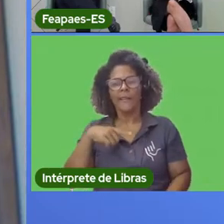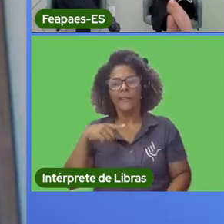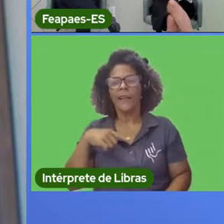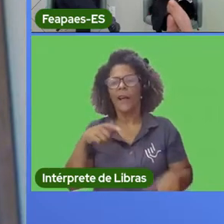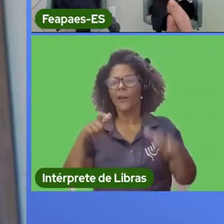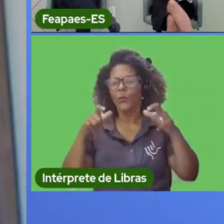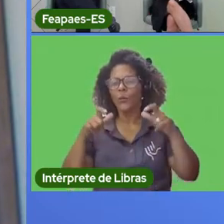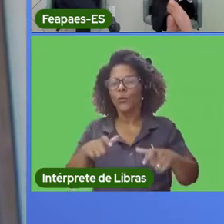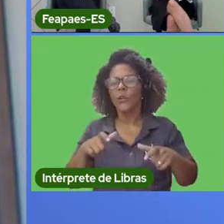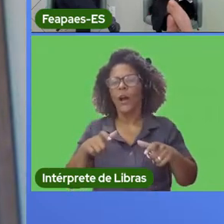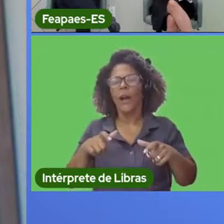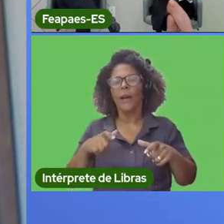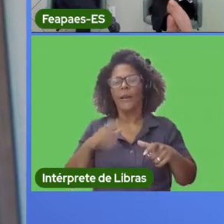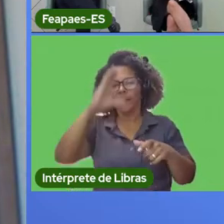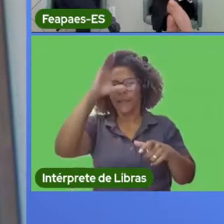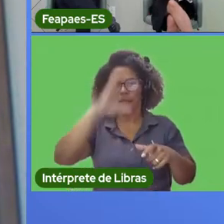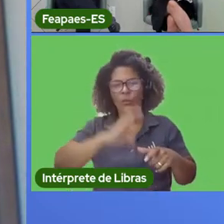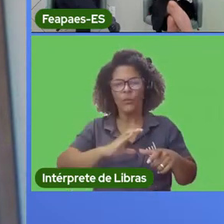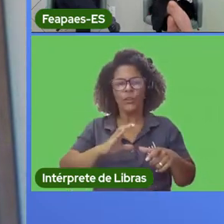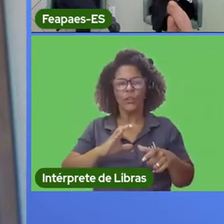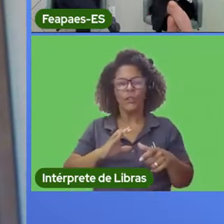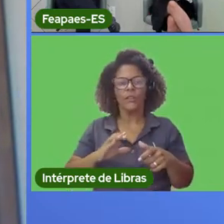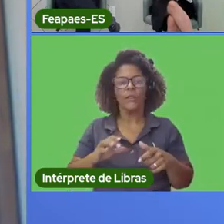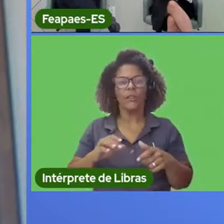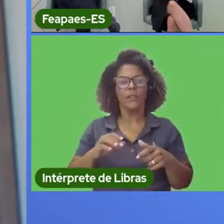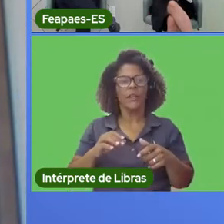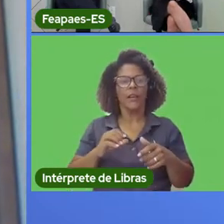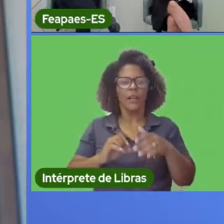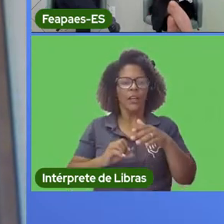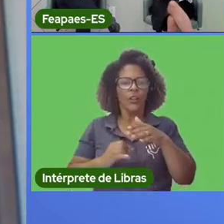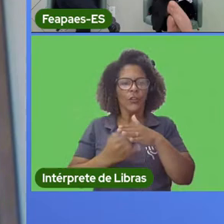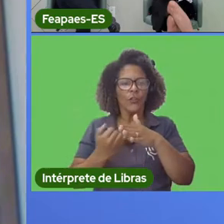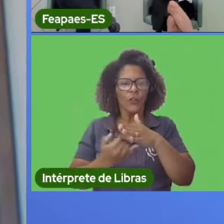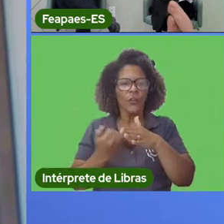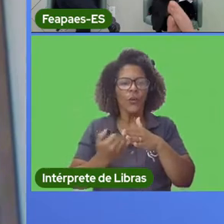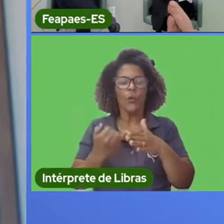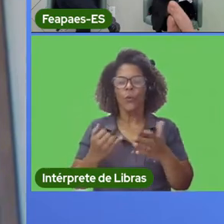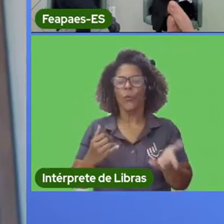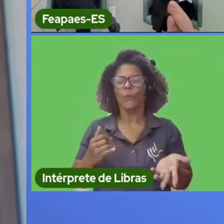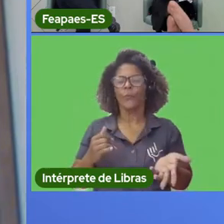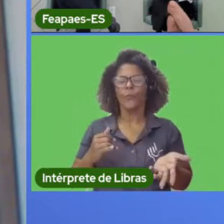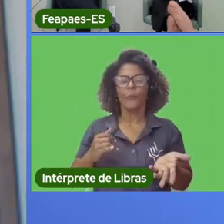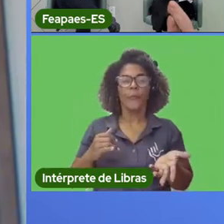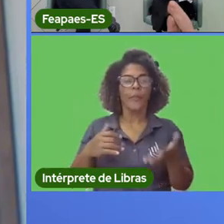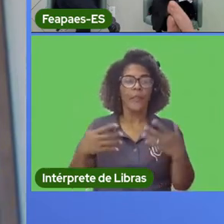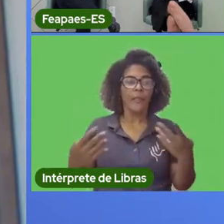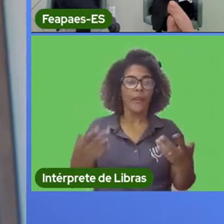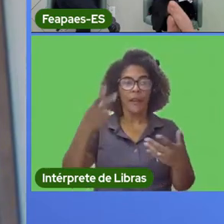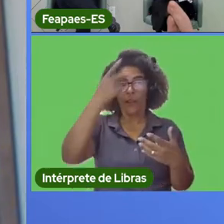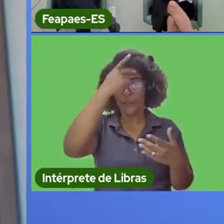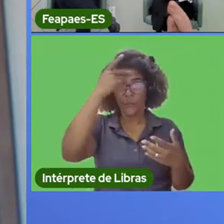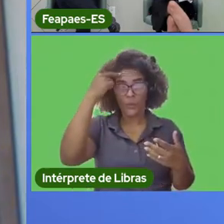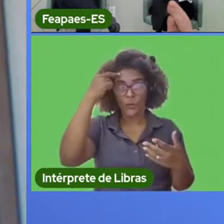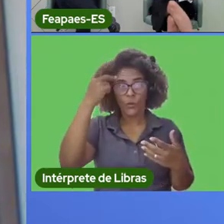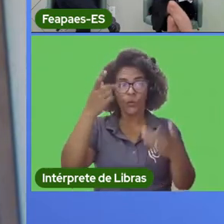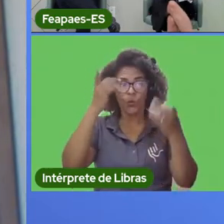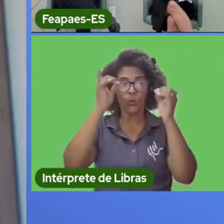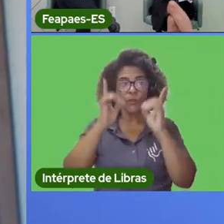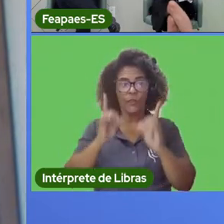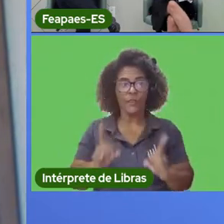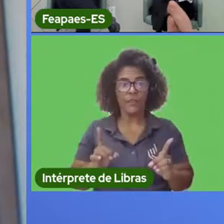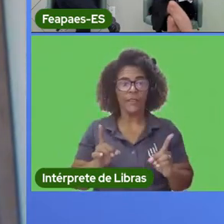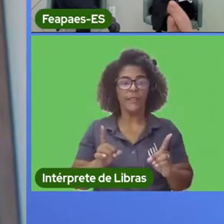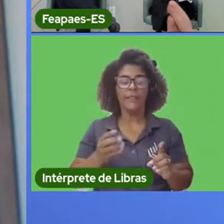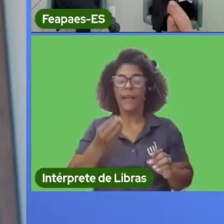de cidadania inferior, né? De dignidade inferior. No caso das pessoas com deficiência, esse processo é